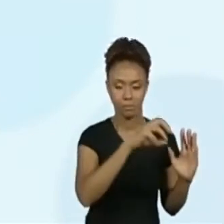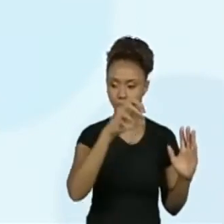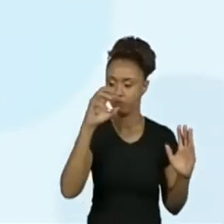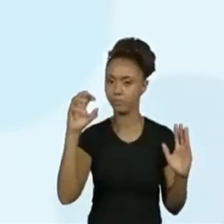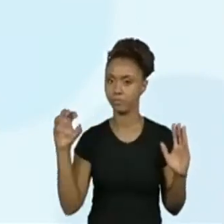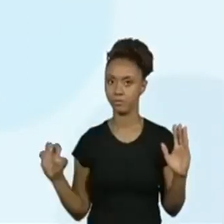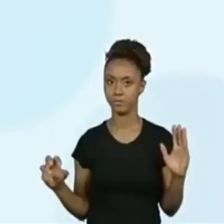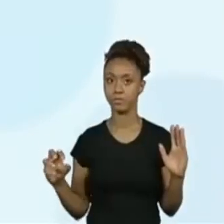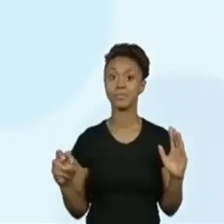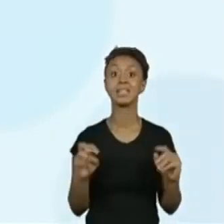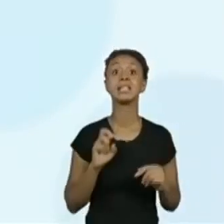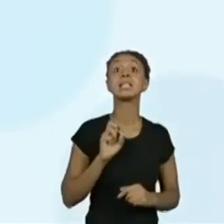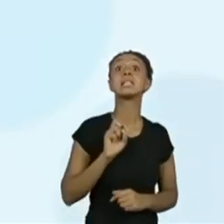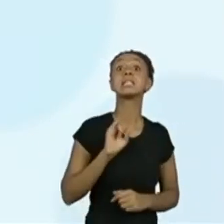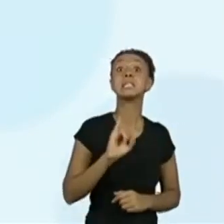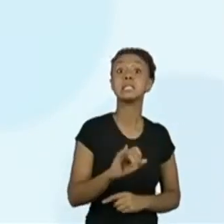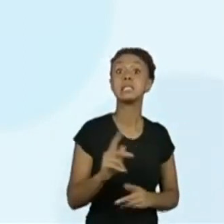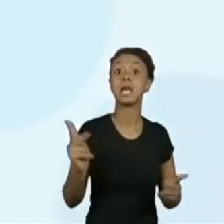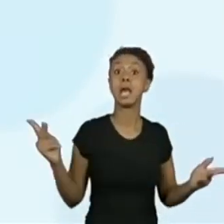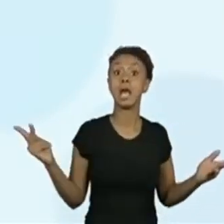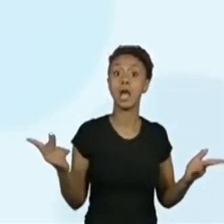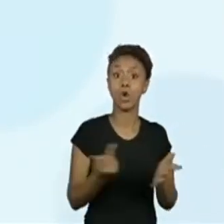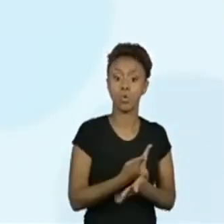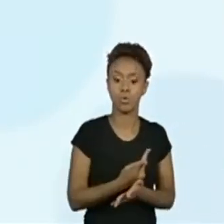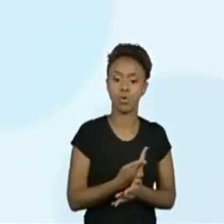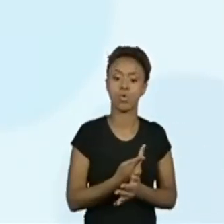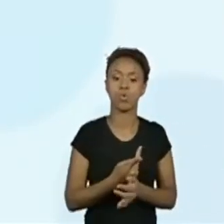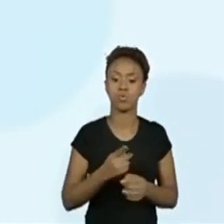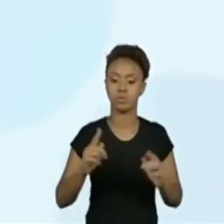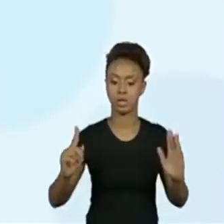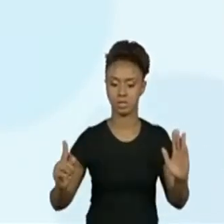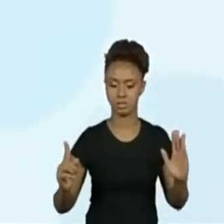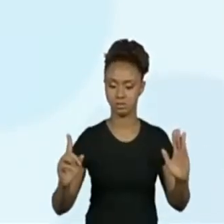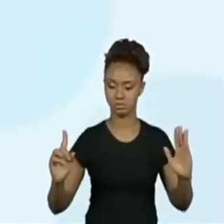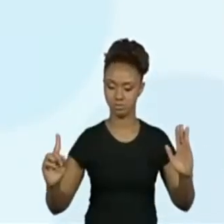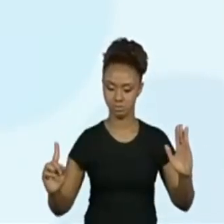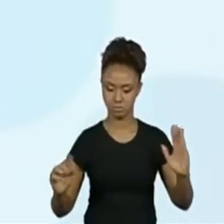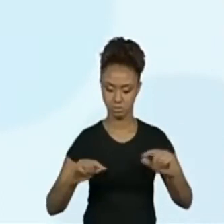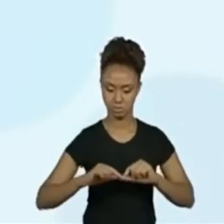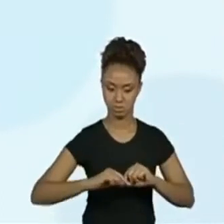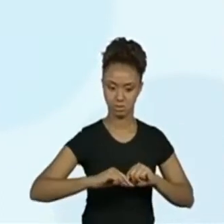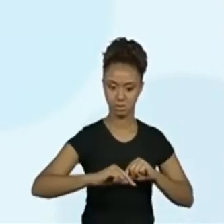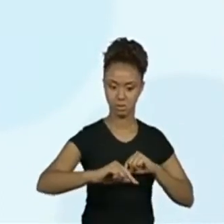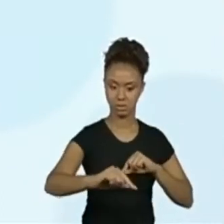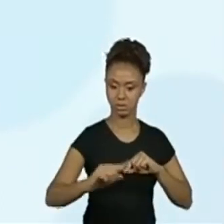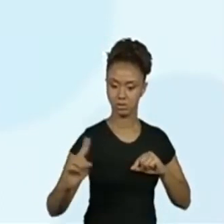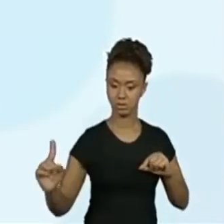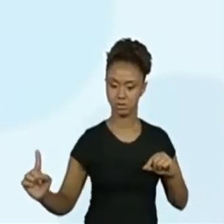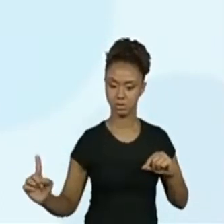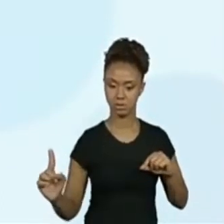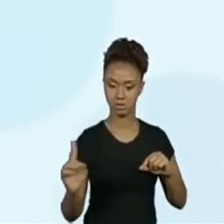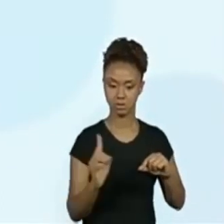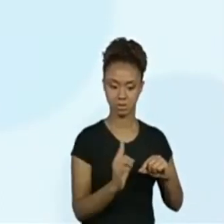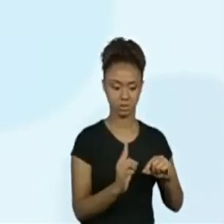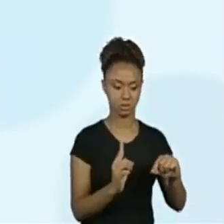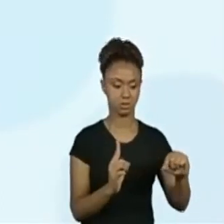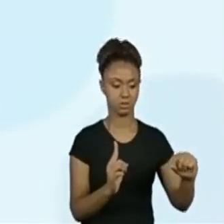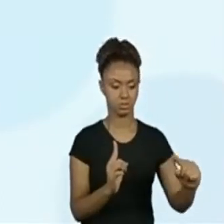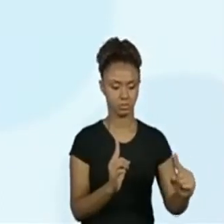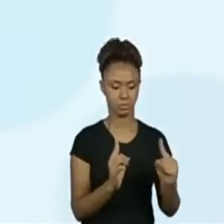Se algum jogador ultrapassar os limites do campo ao tentar fugir da bola,